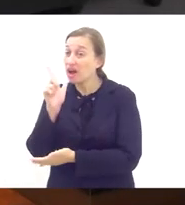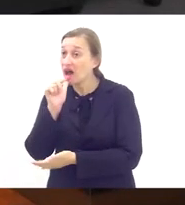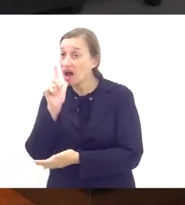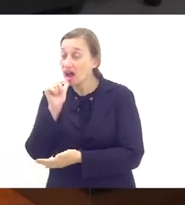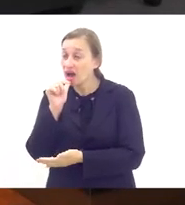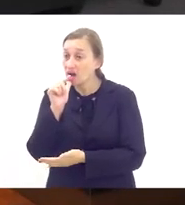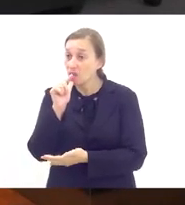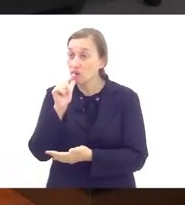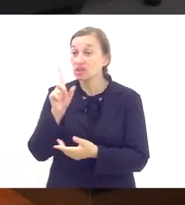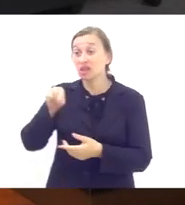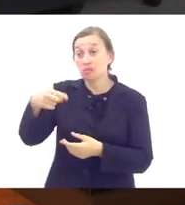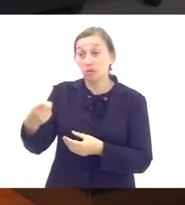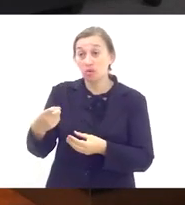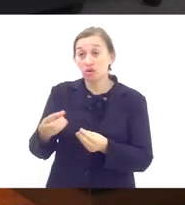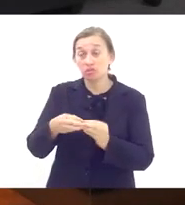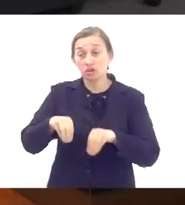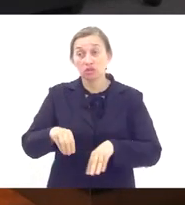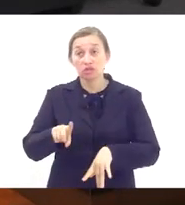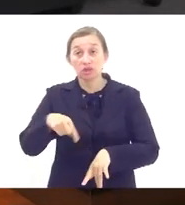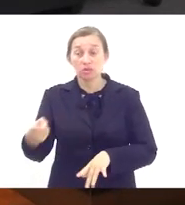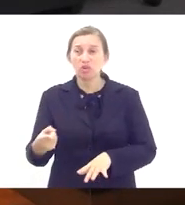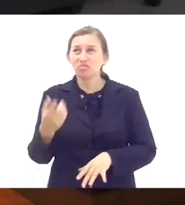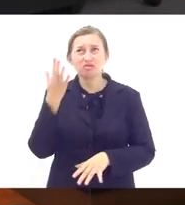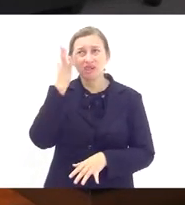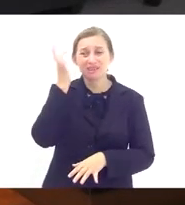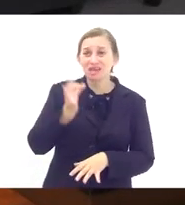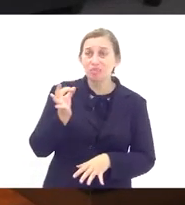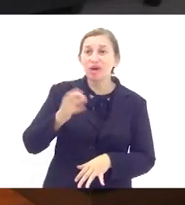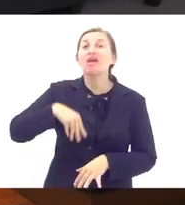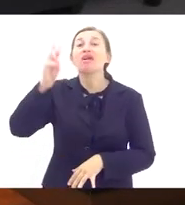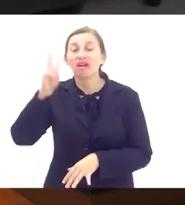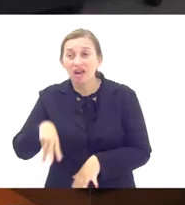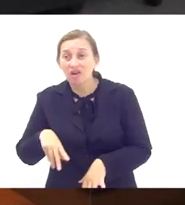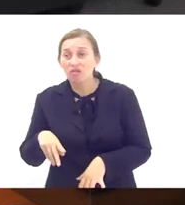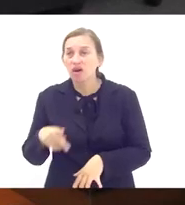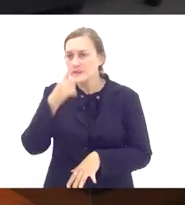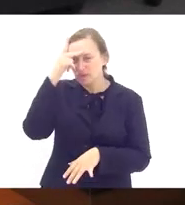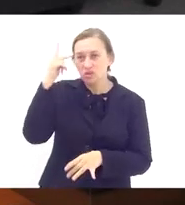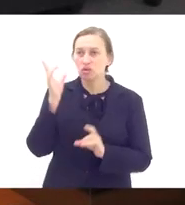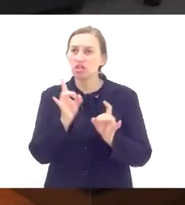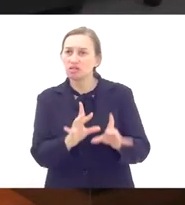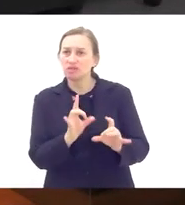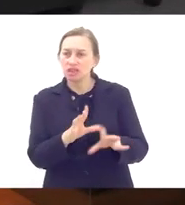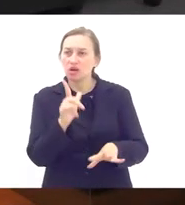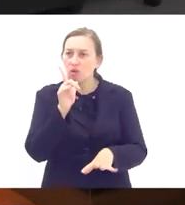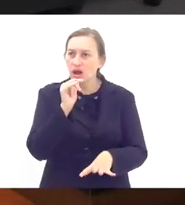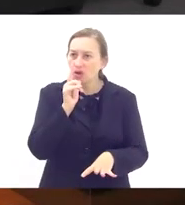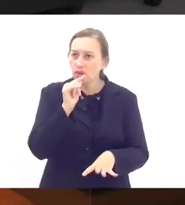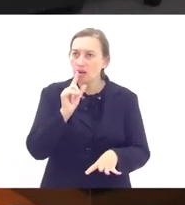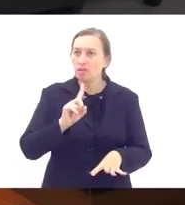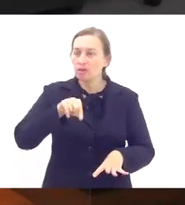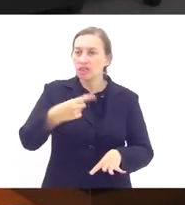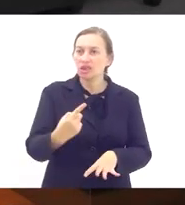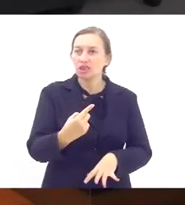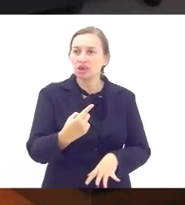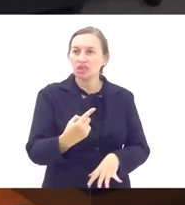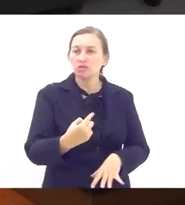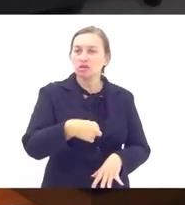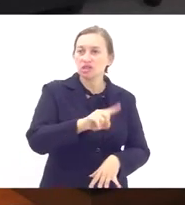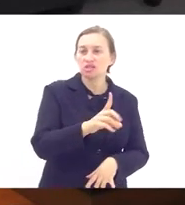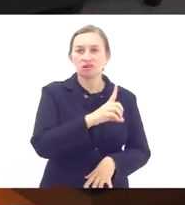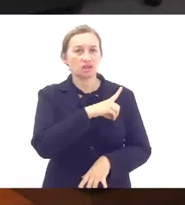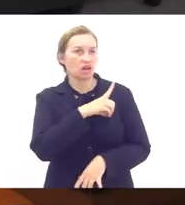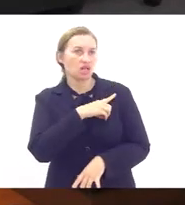as consequências vão vir posteriormente, não vai nem identificar, né, quem foi o cidadão, o ambulante que o vendeu, para poder fazer, ir na